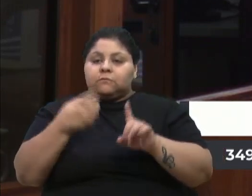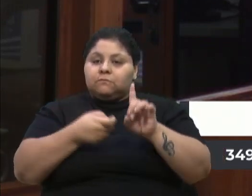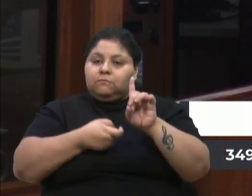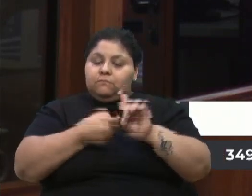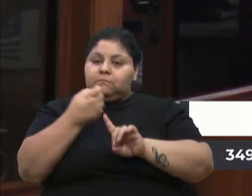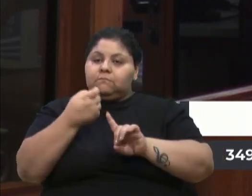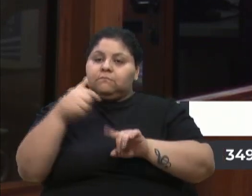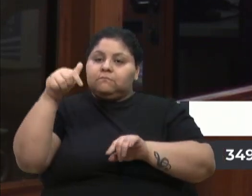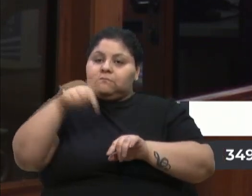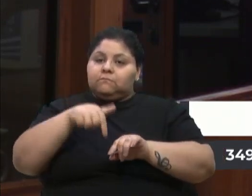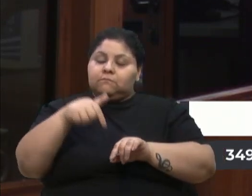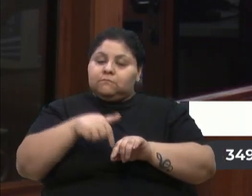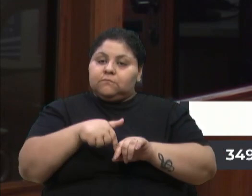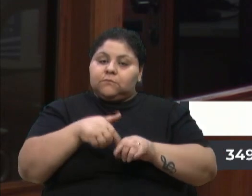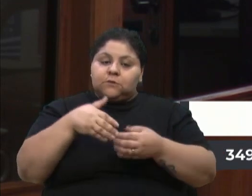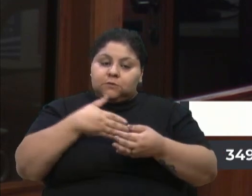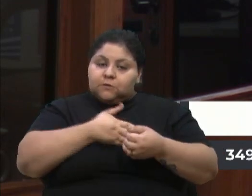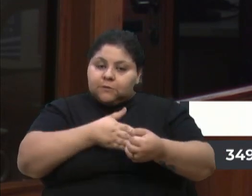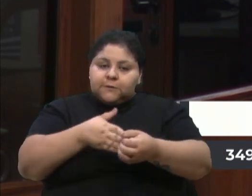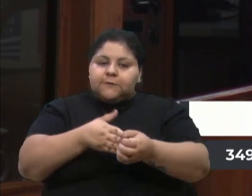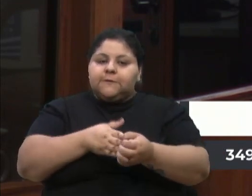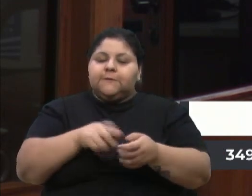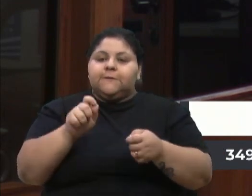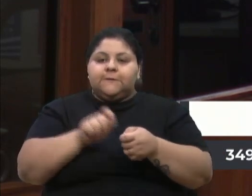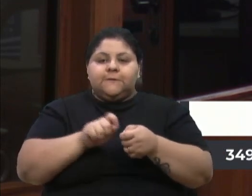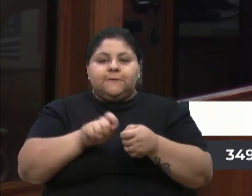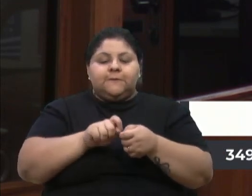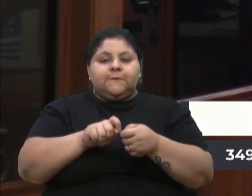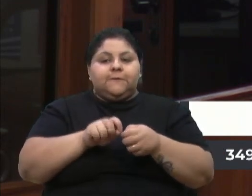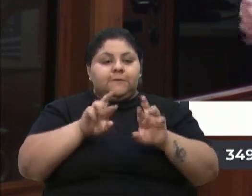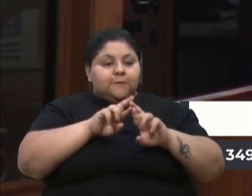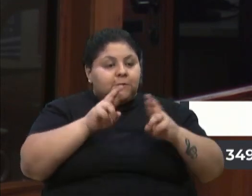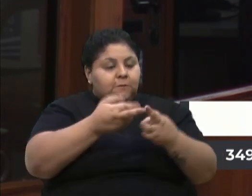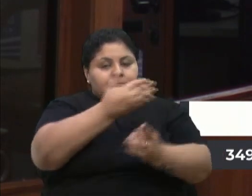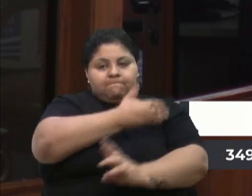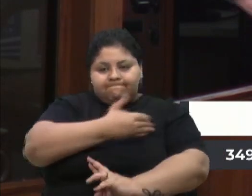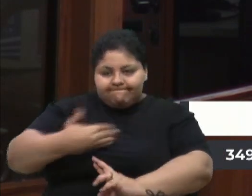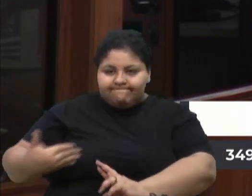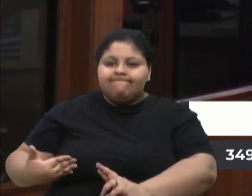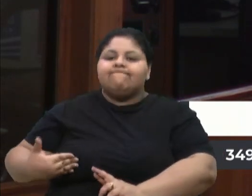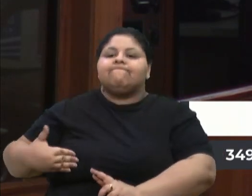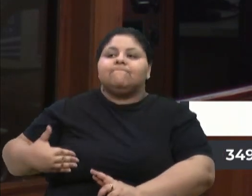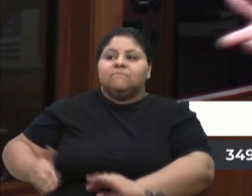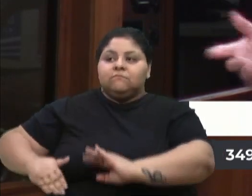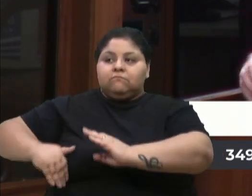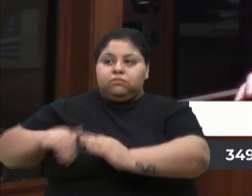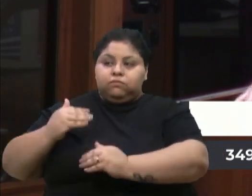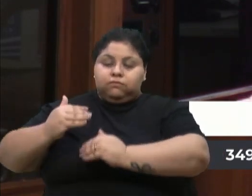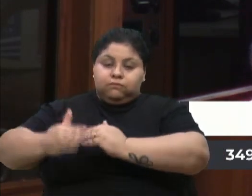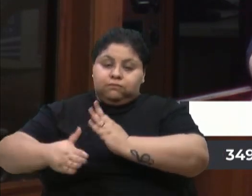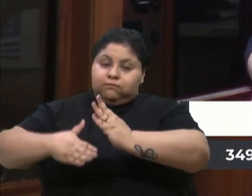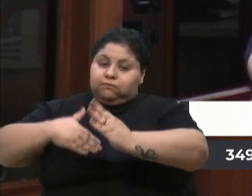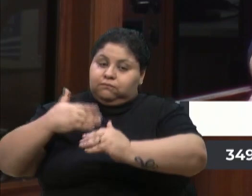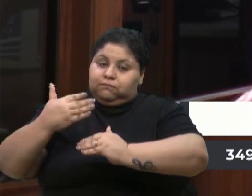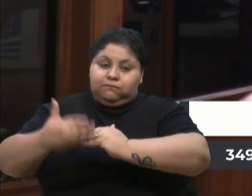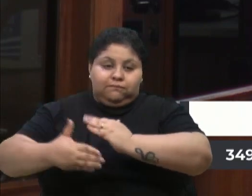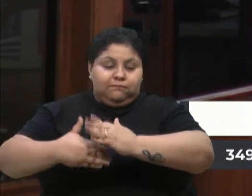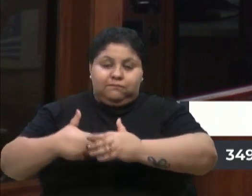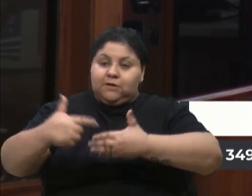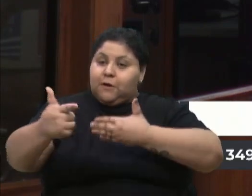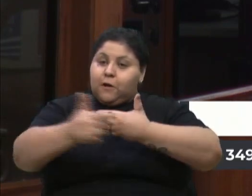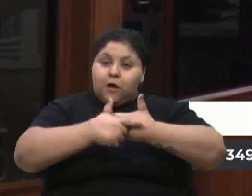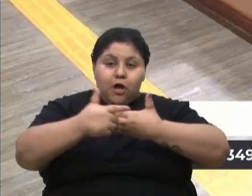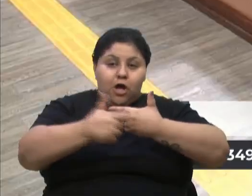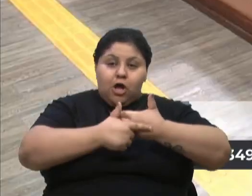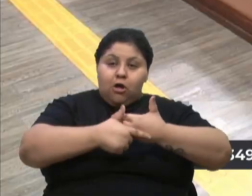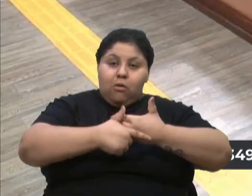estou acompanhando. Tivemos que fazer audiência pública e vai amarrando, não sai o negócio, a sua parte, vereadora. Eu